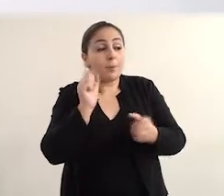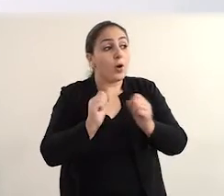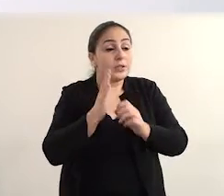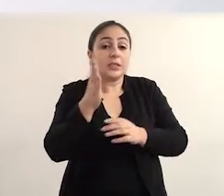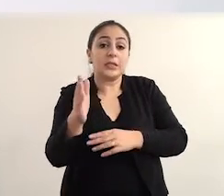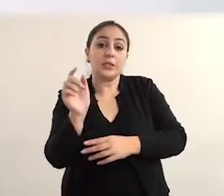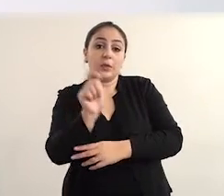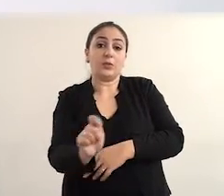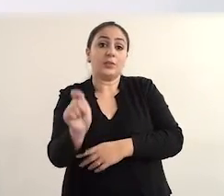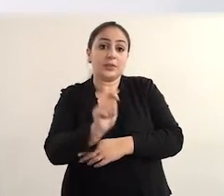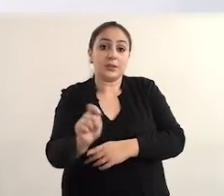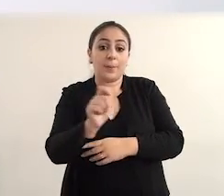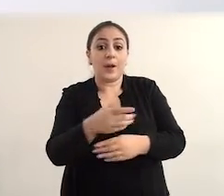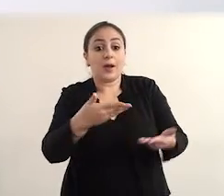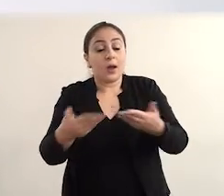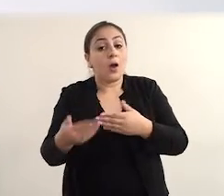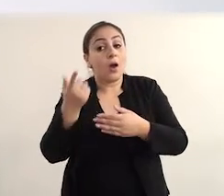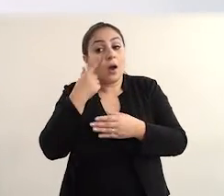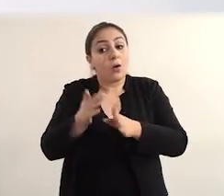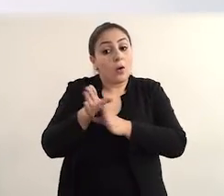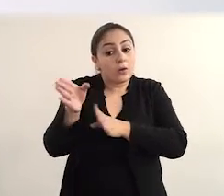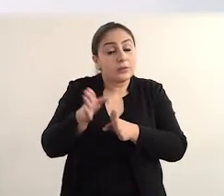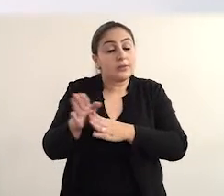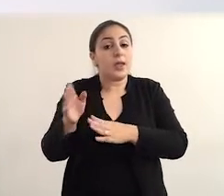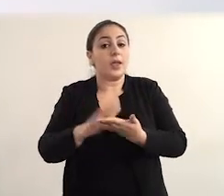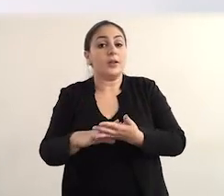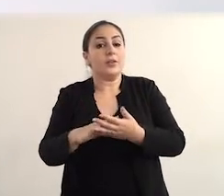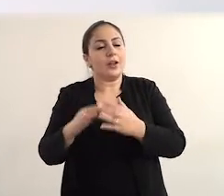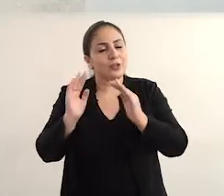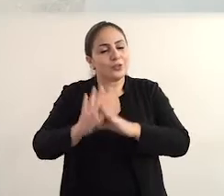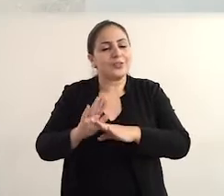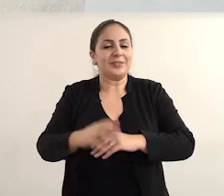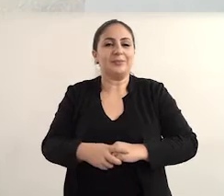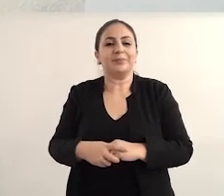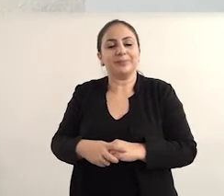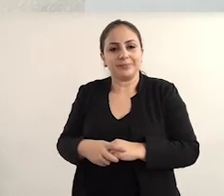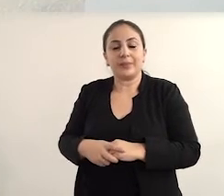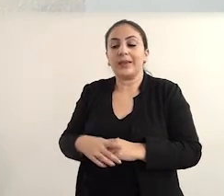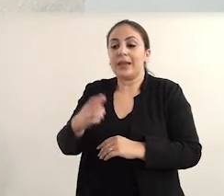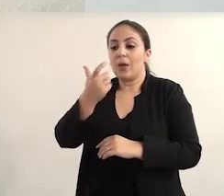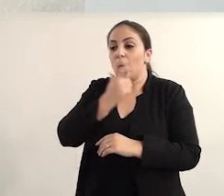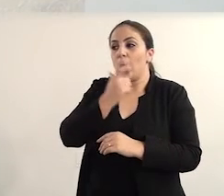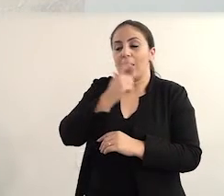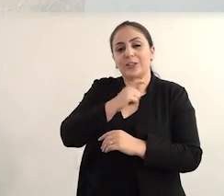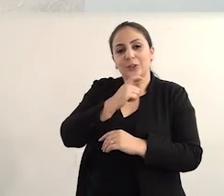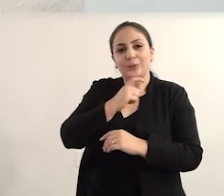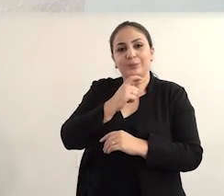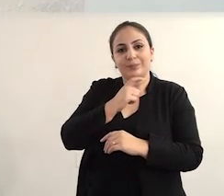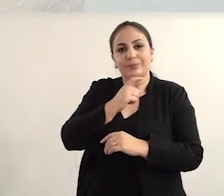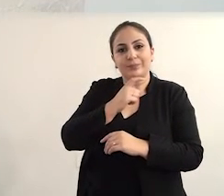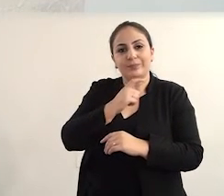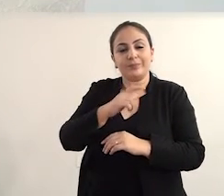procurar a associação para receber conselhos, né, orientações. Eu acho que